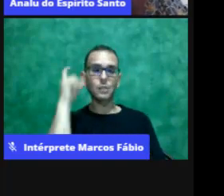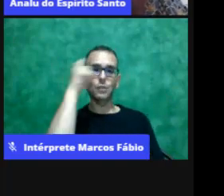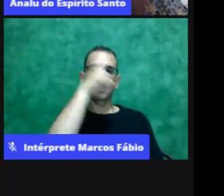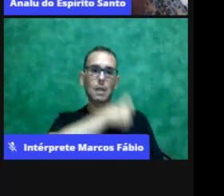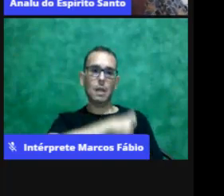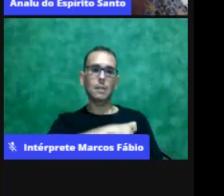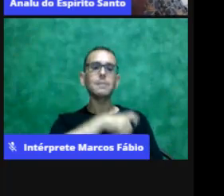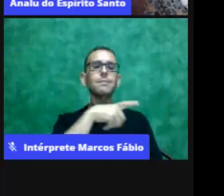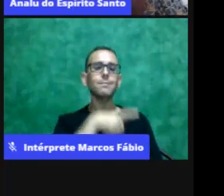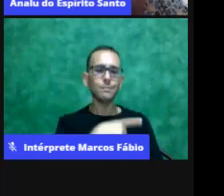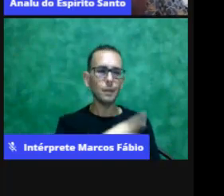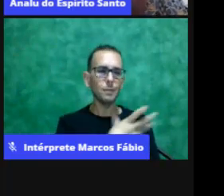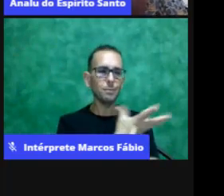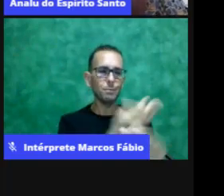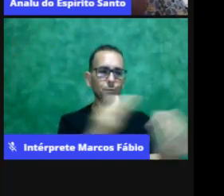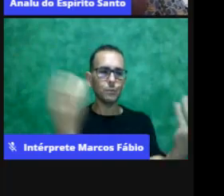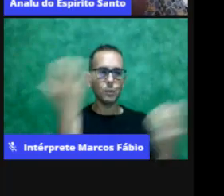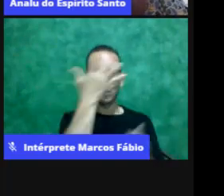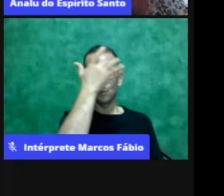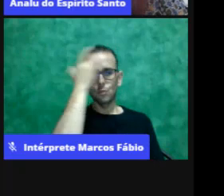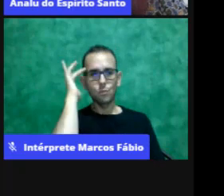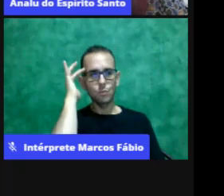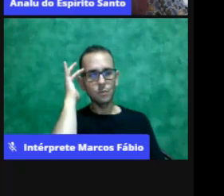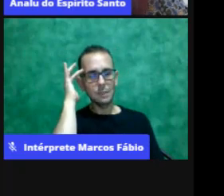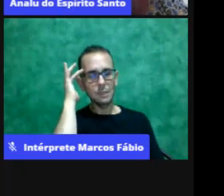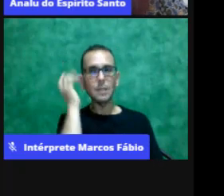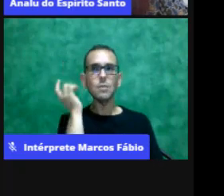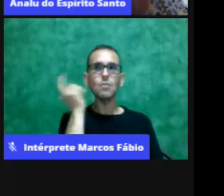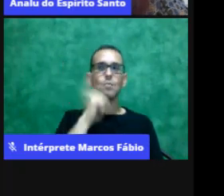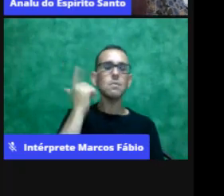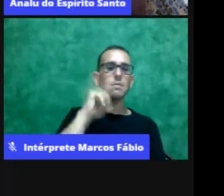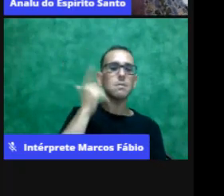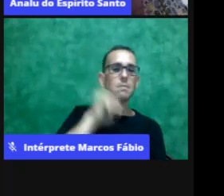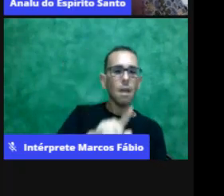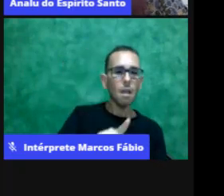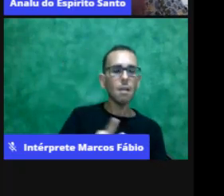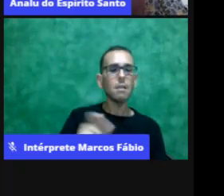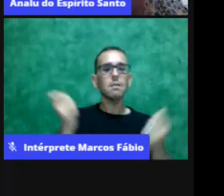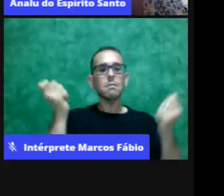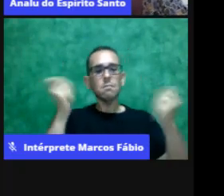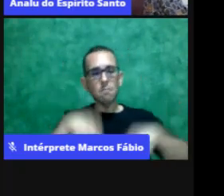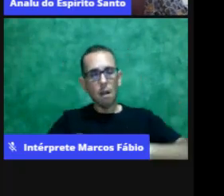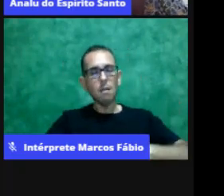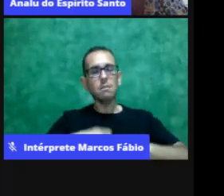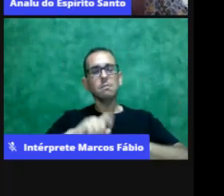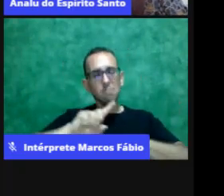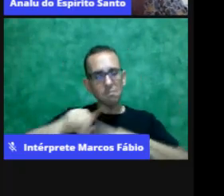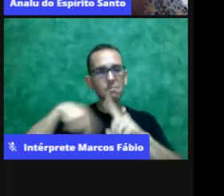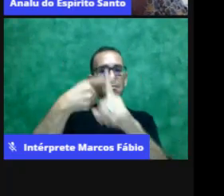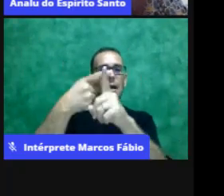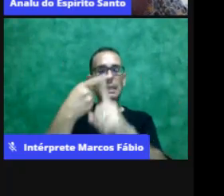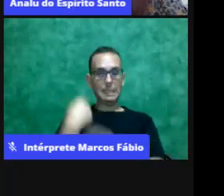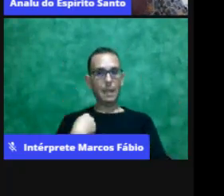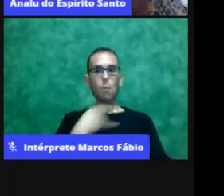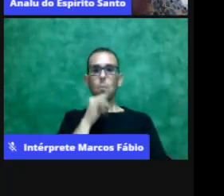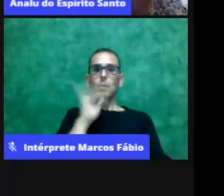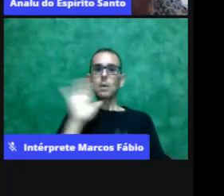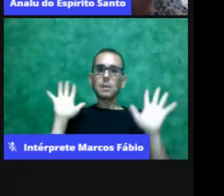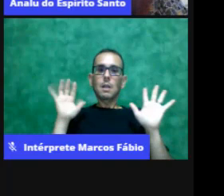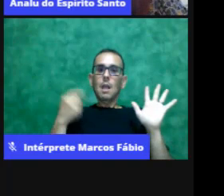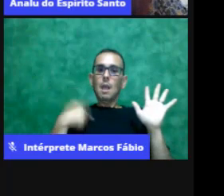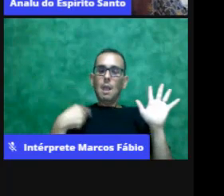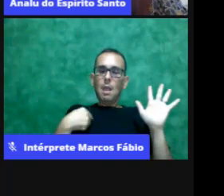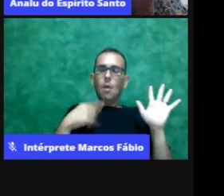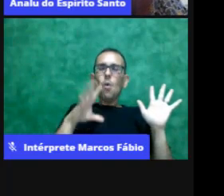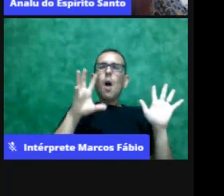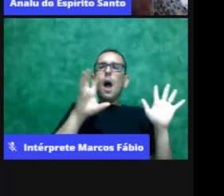tem muita gente que consegue, tem uma facilidade enorme, 1000 vezes mais do que eu, por exemplo, que apesar de eu